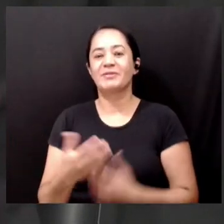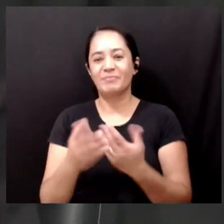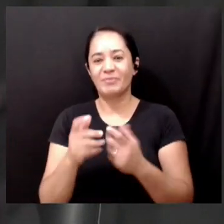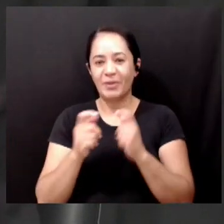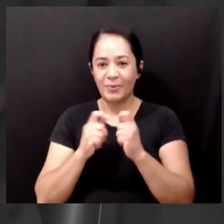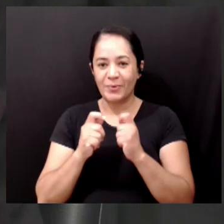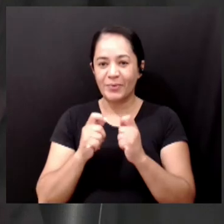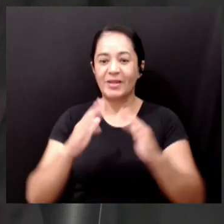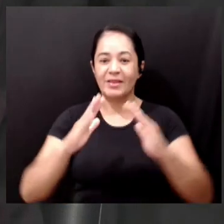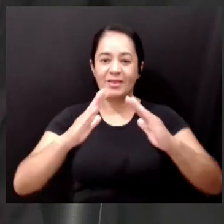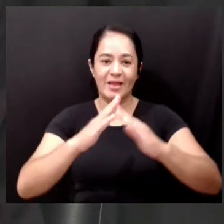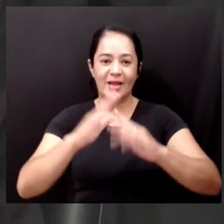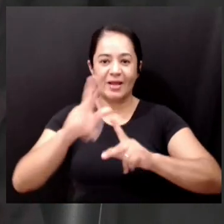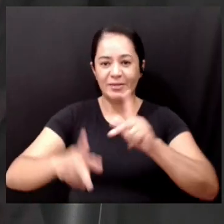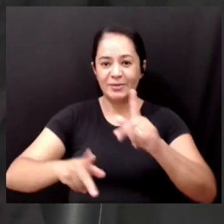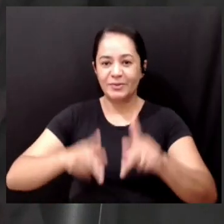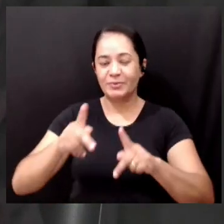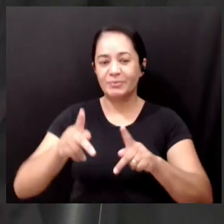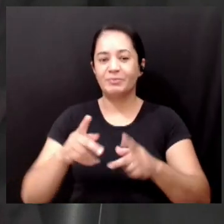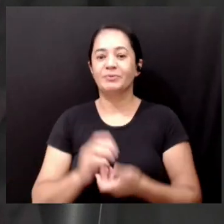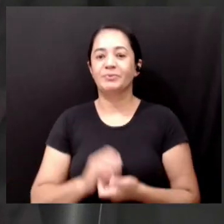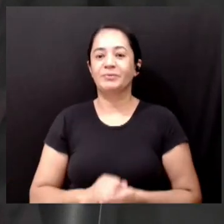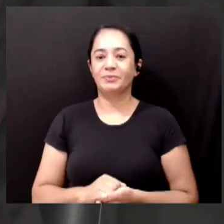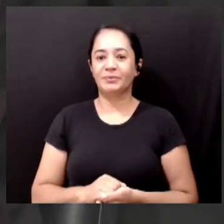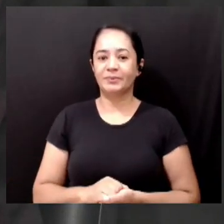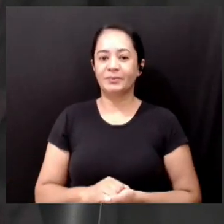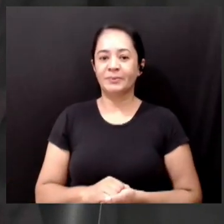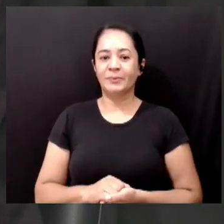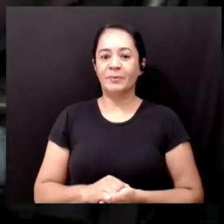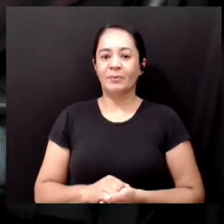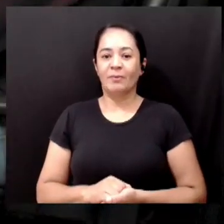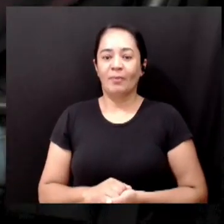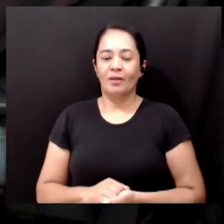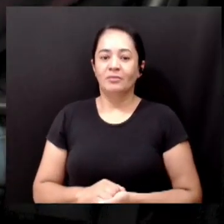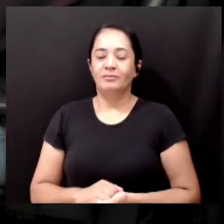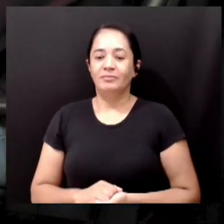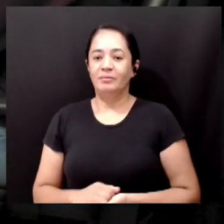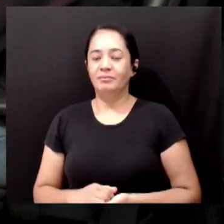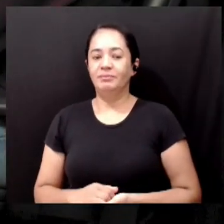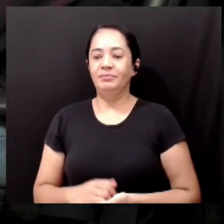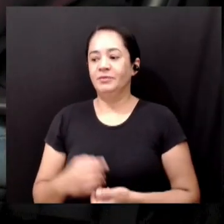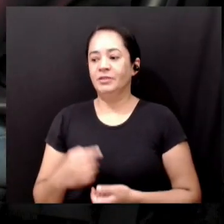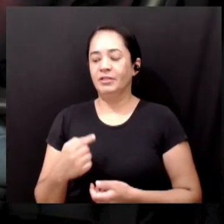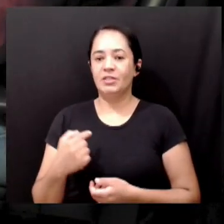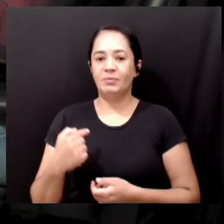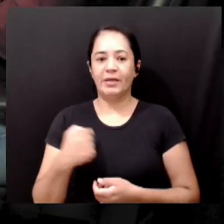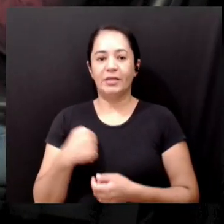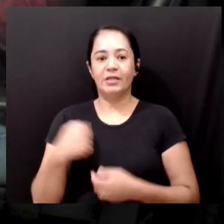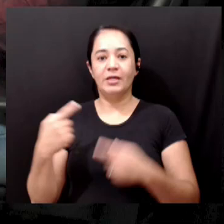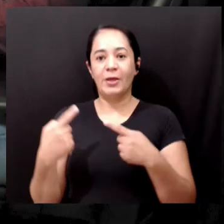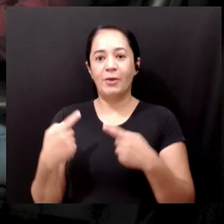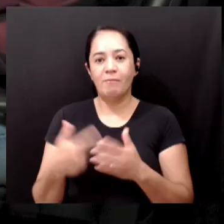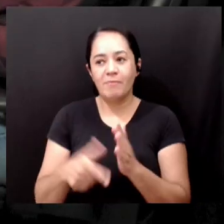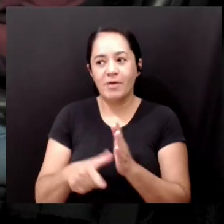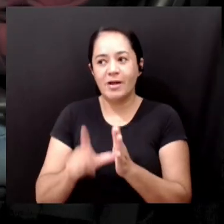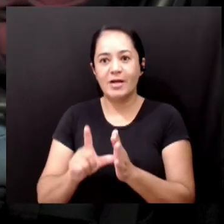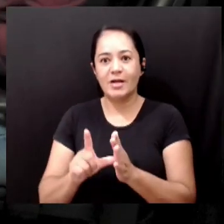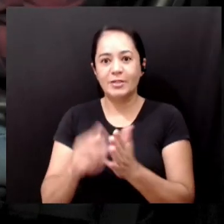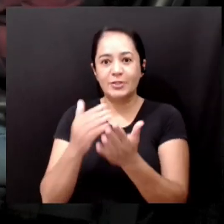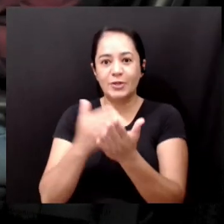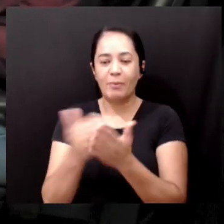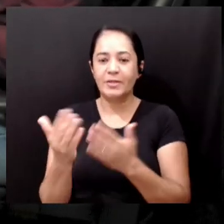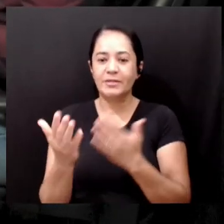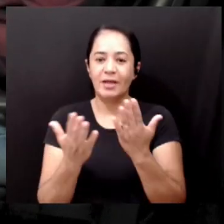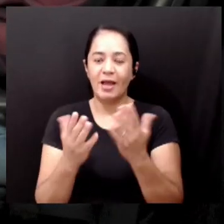a Mirna já descreveu. Gente, eu, inclusive, antes da gente começar a gravar, a gente sempre bate um papo, né? Na verdade,